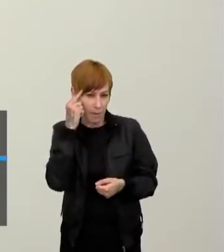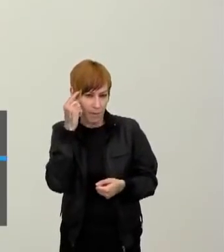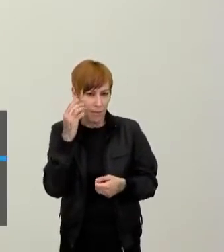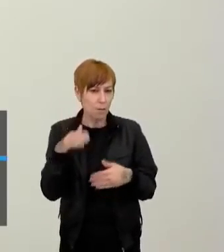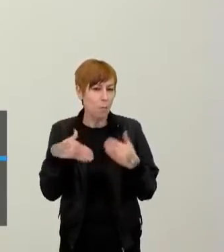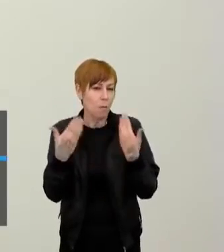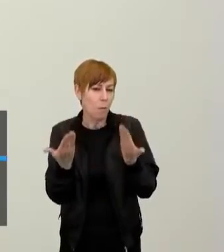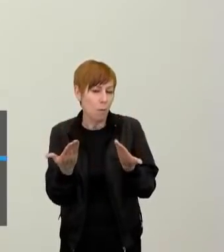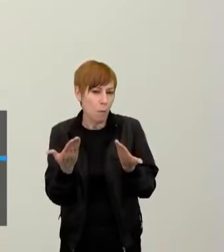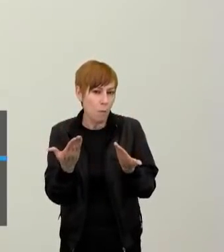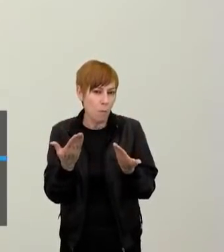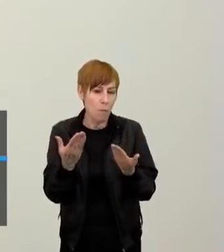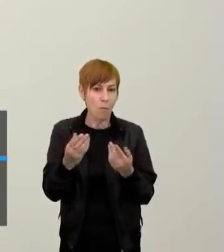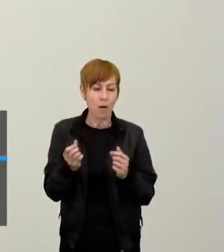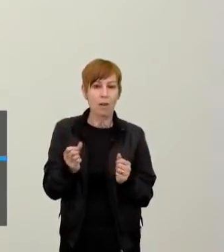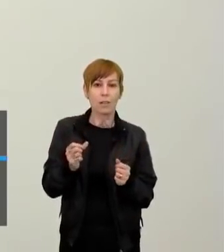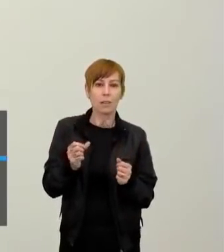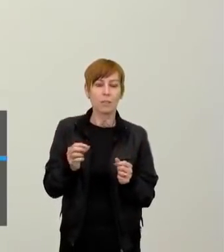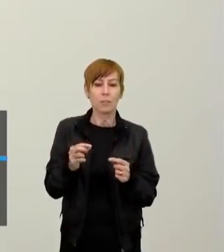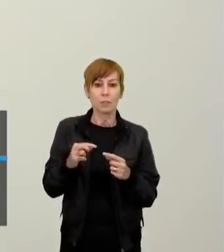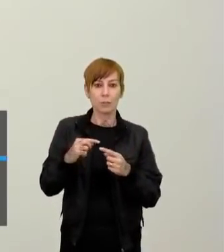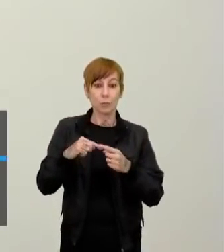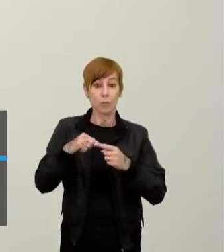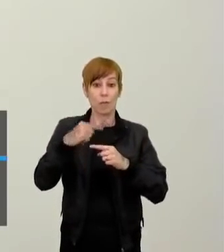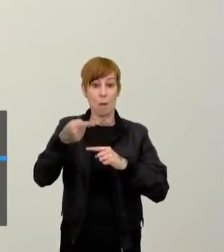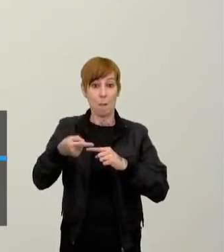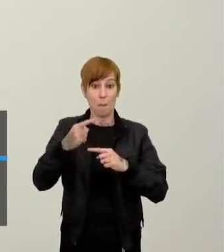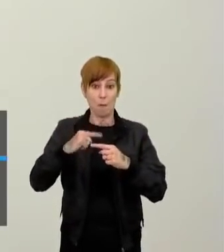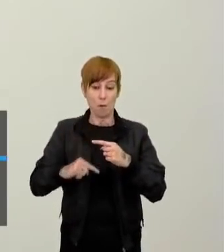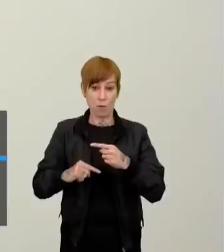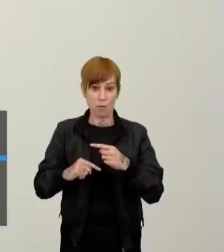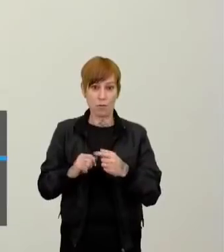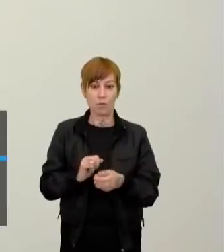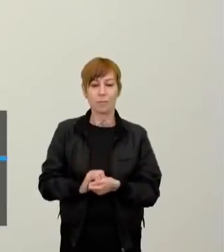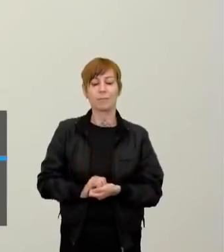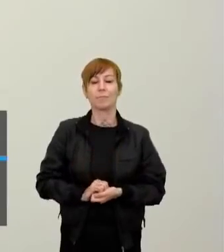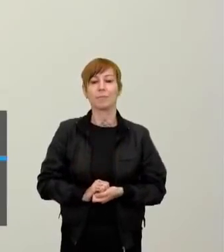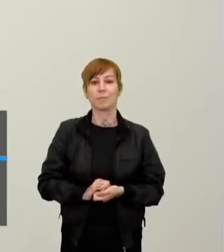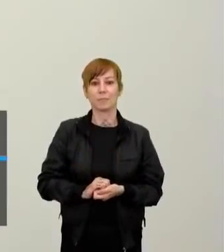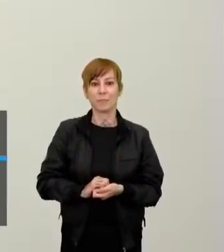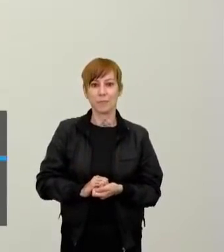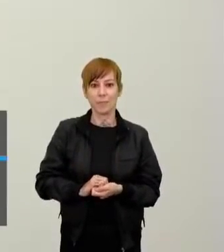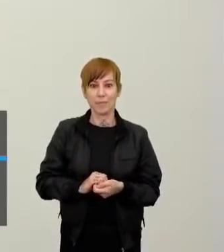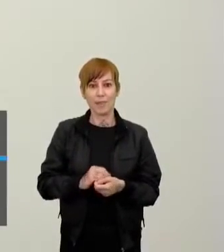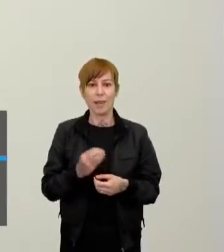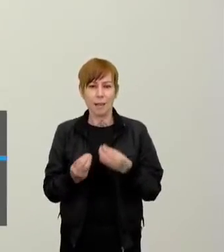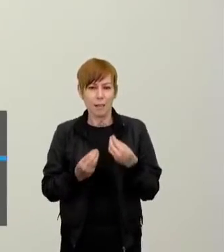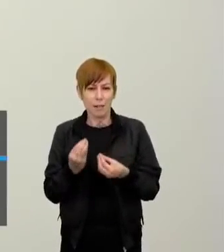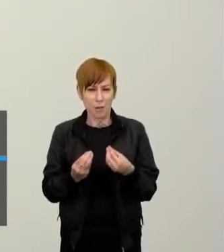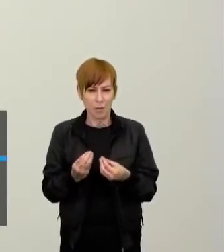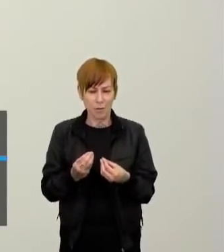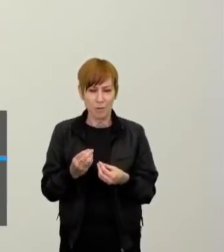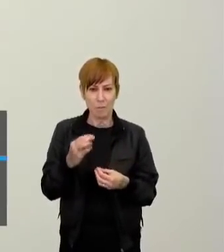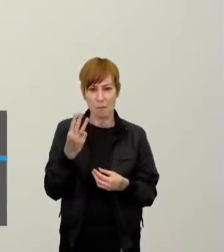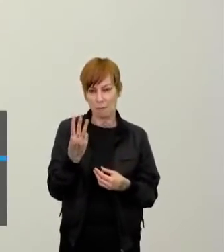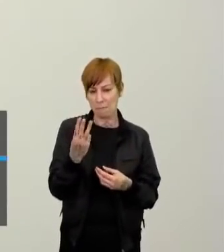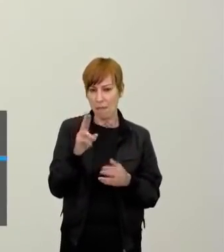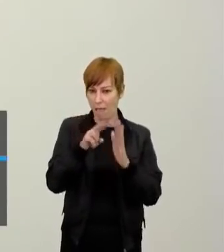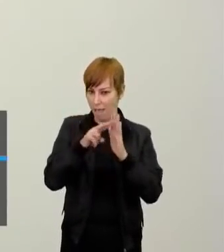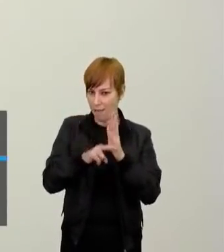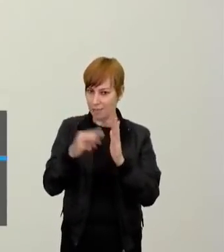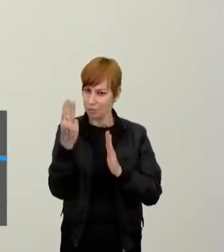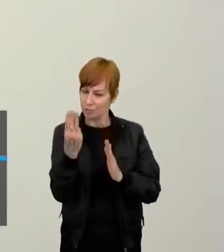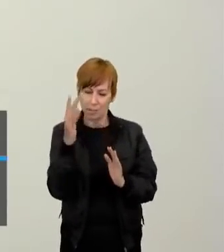é inversamente proporcional, a gente inverte a posição de uma das grandezas e aí faz a regra de 3 normalmente, tá